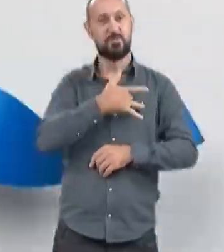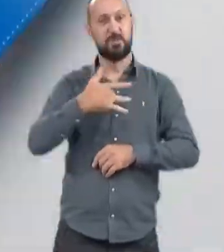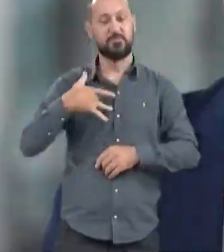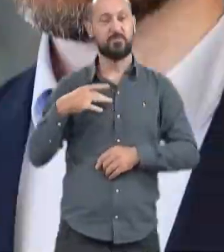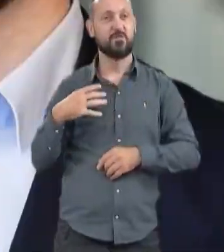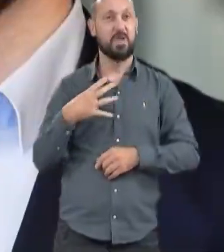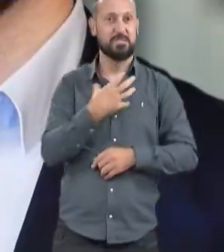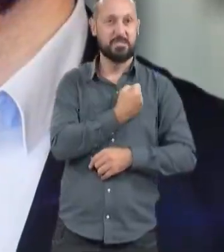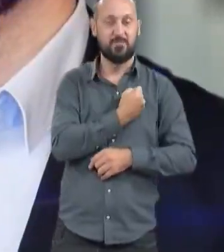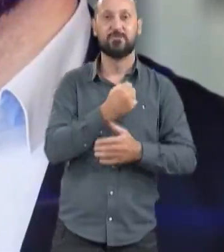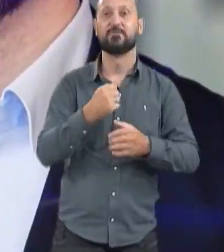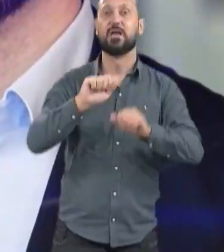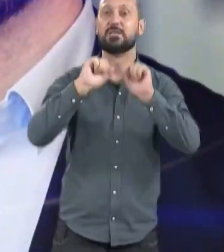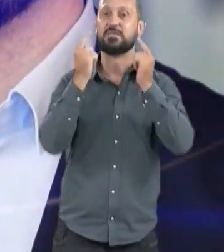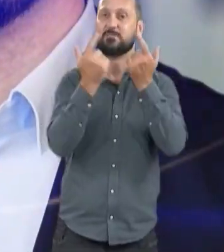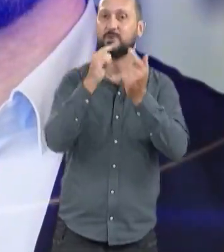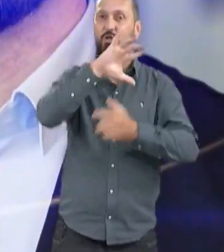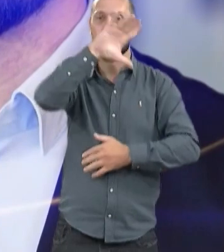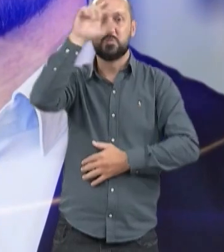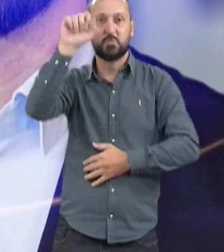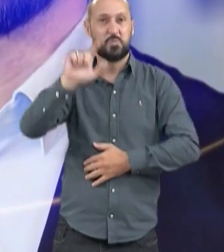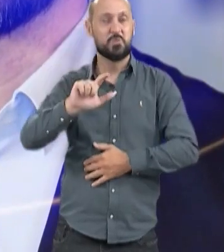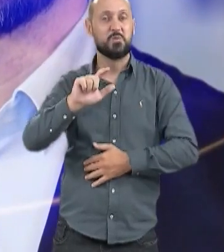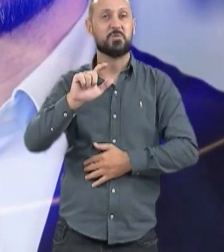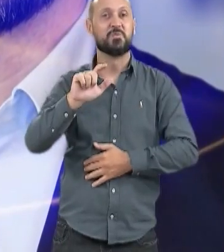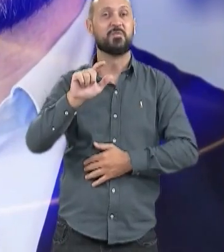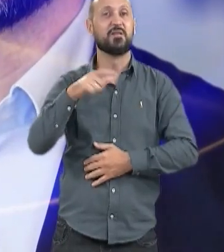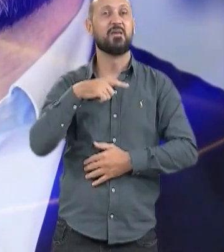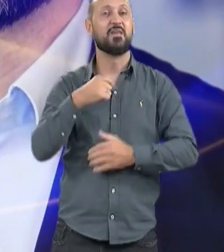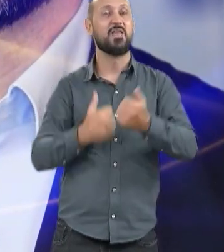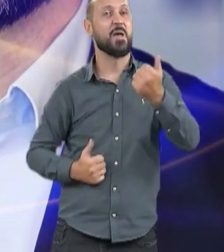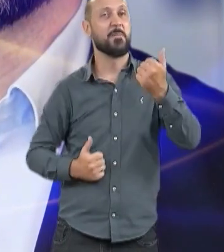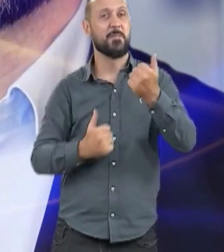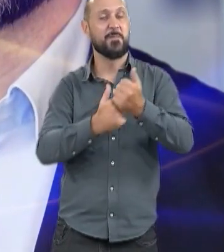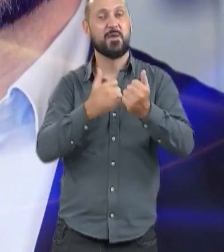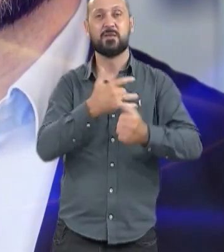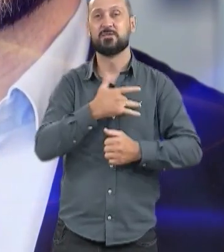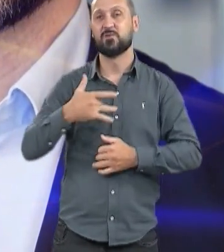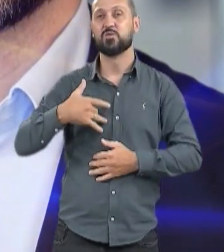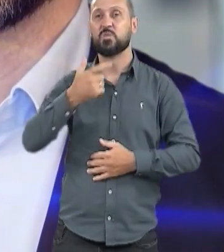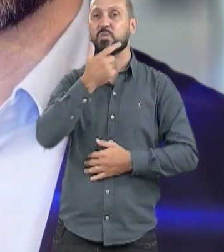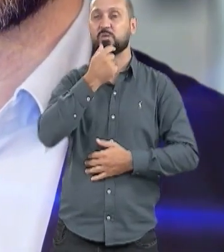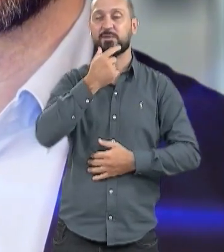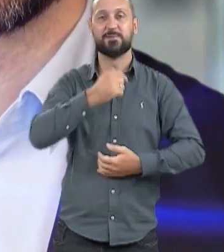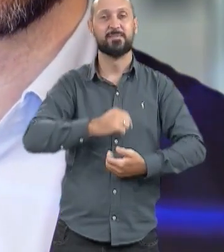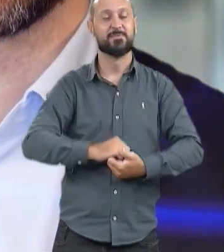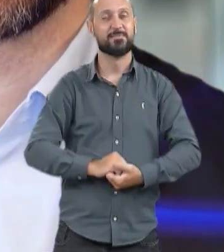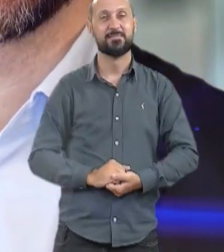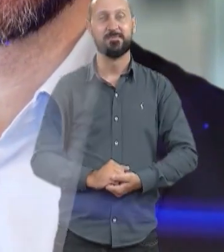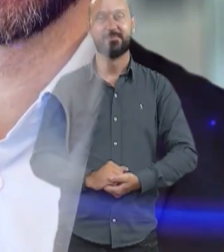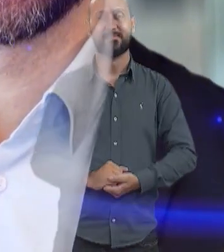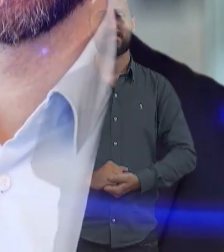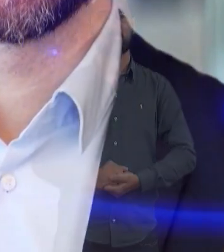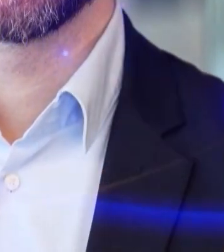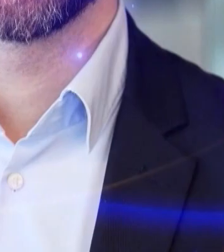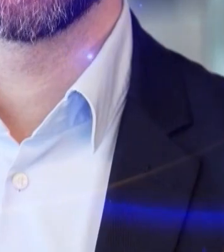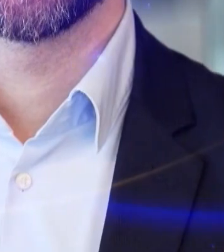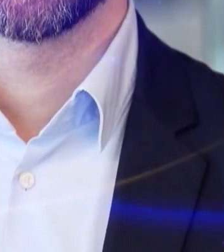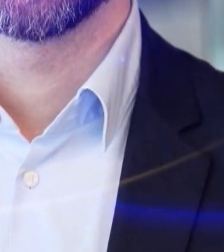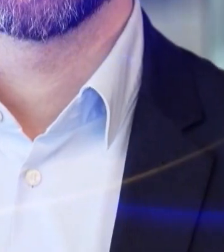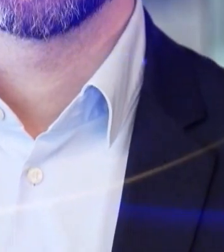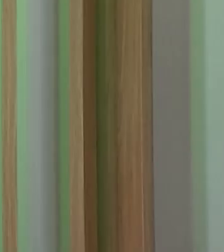salva vidas. Assembleia Legislativa de Mato Grosso do Sul, em apoio à saúde dos homens.